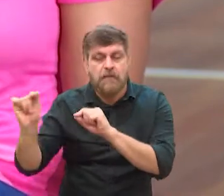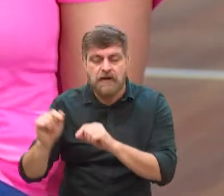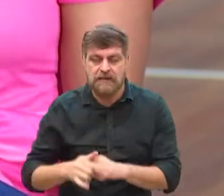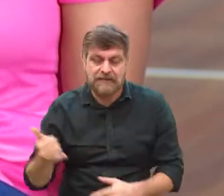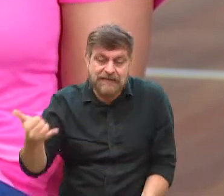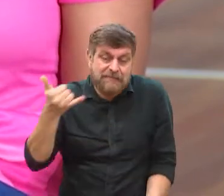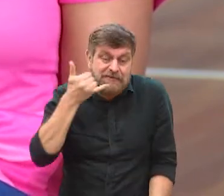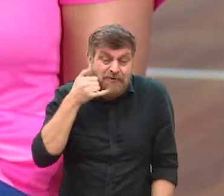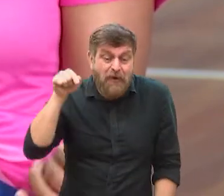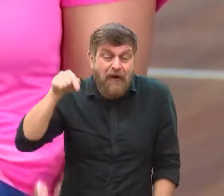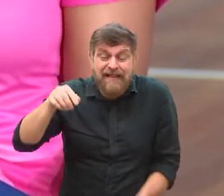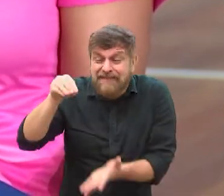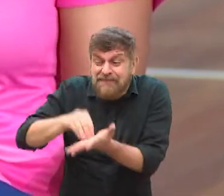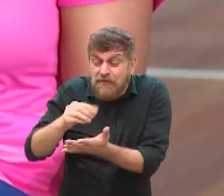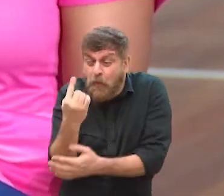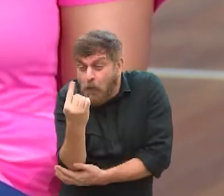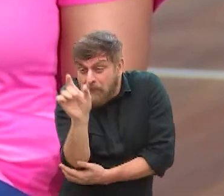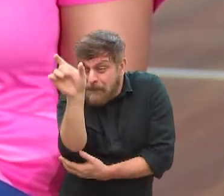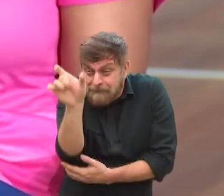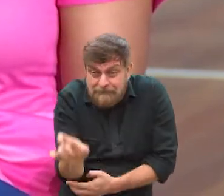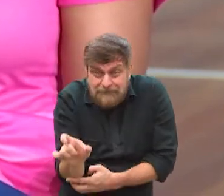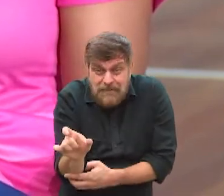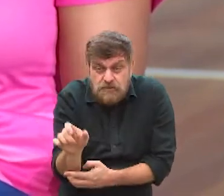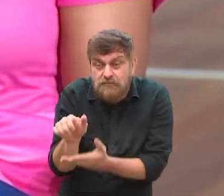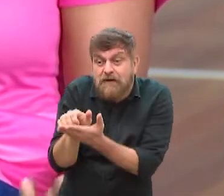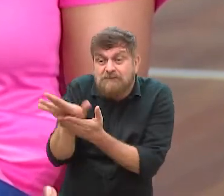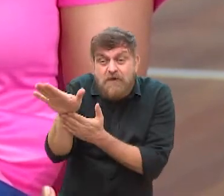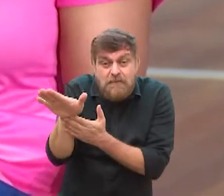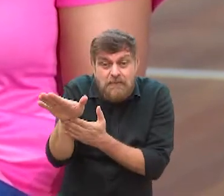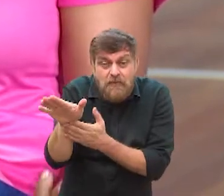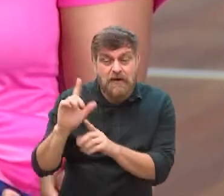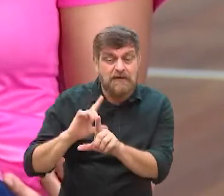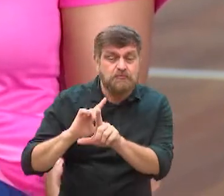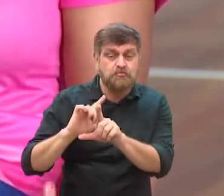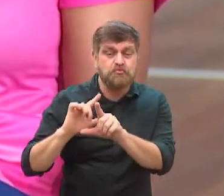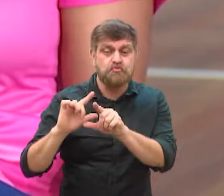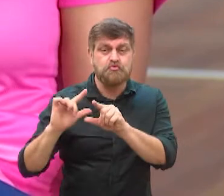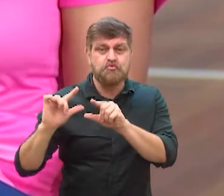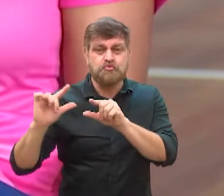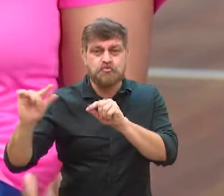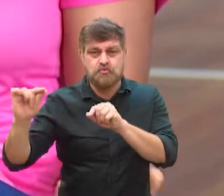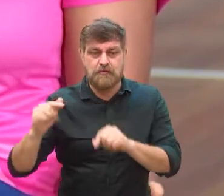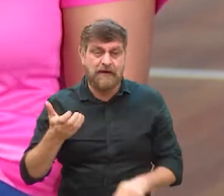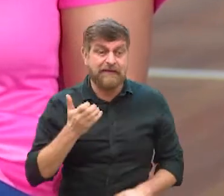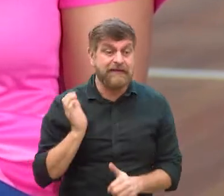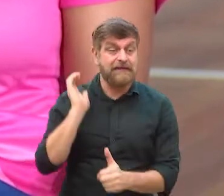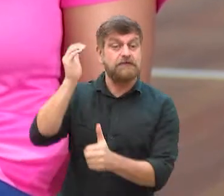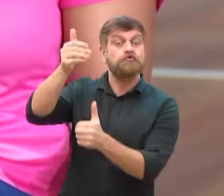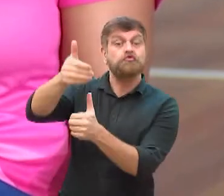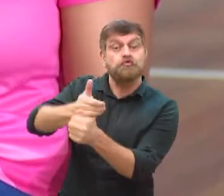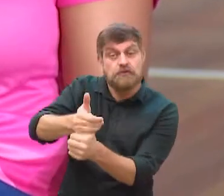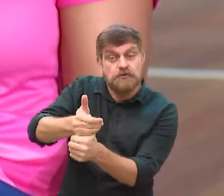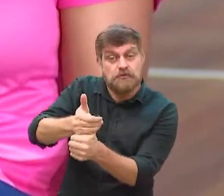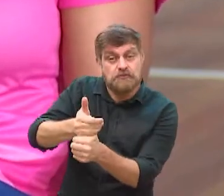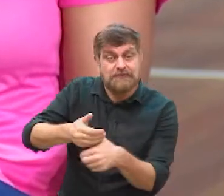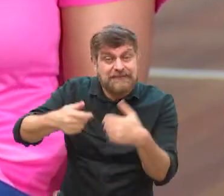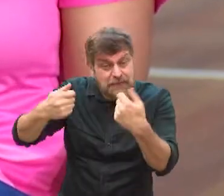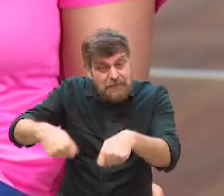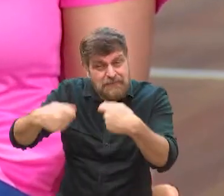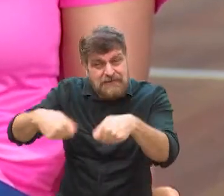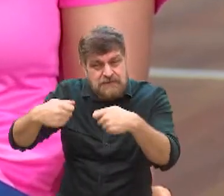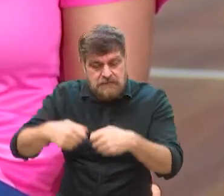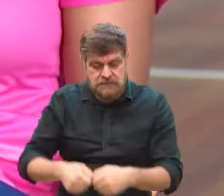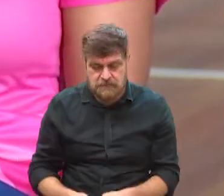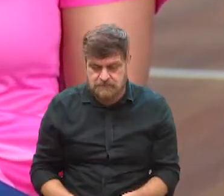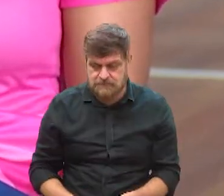olha, tô te ligando porque tem uma atleta minha, uma lateral, né, fazer a sua posição, ela foi embora e eu tô precisando de